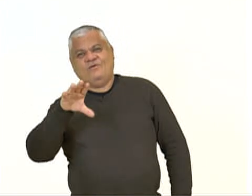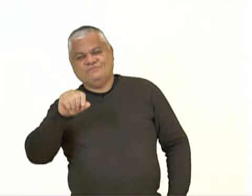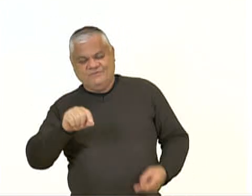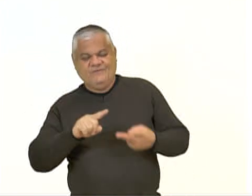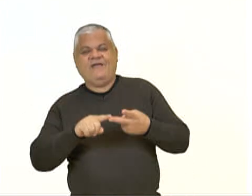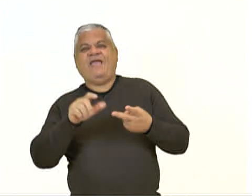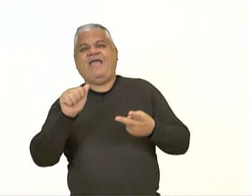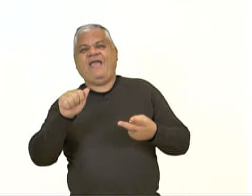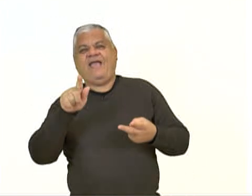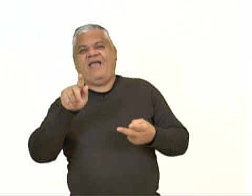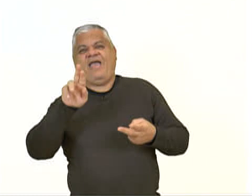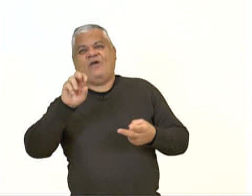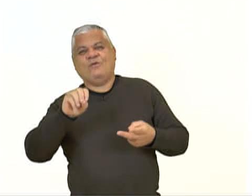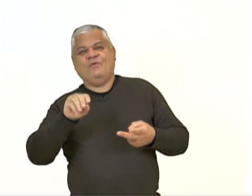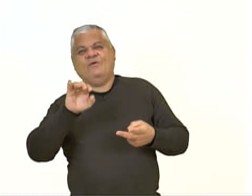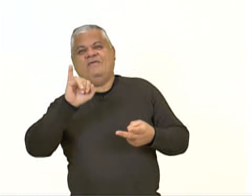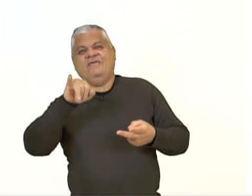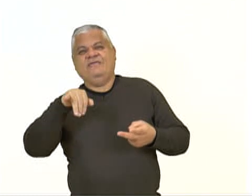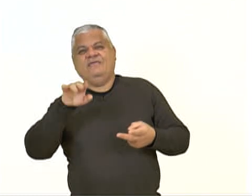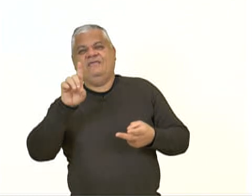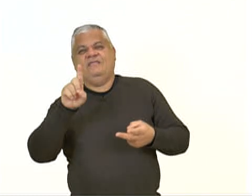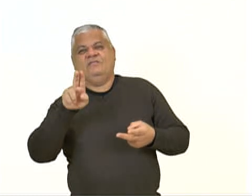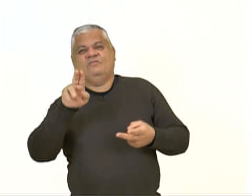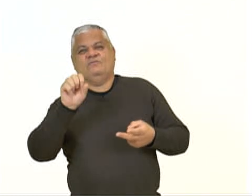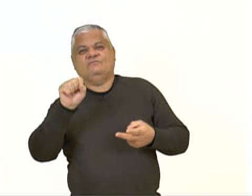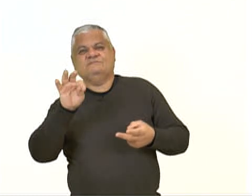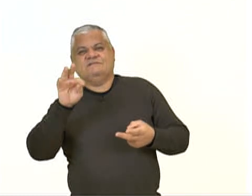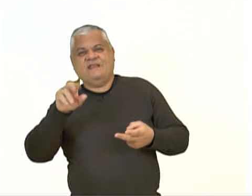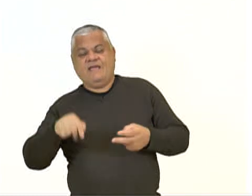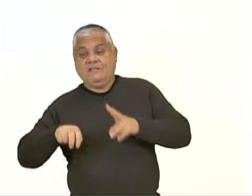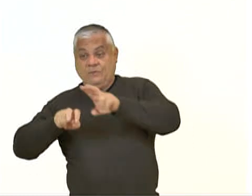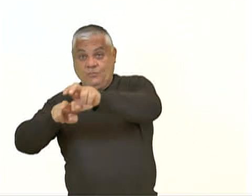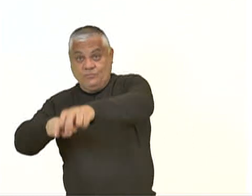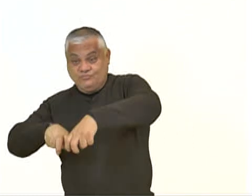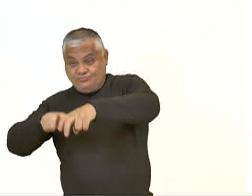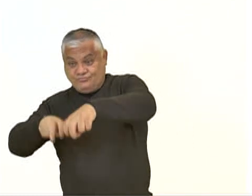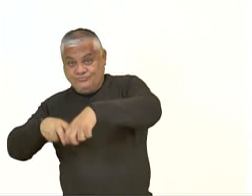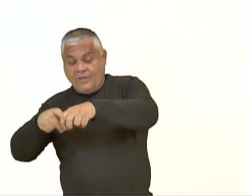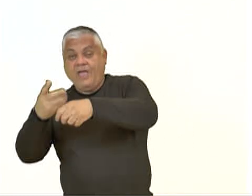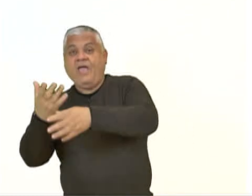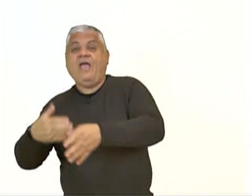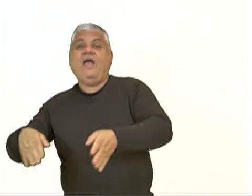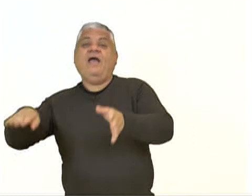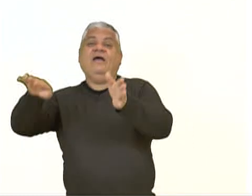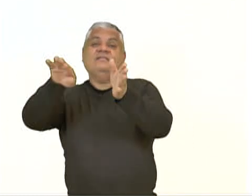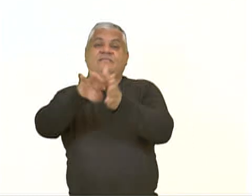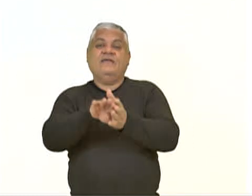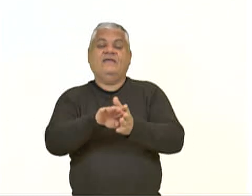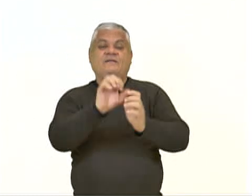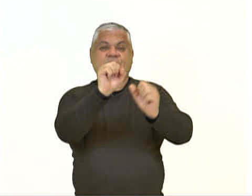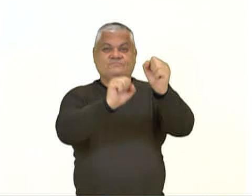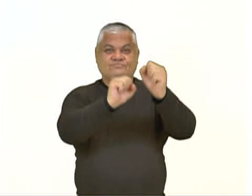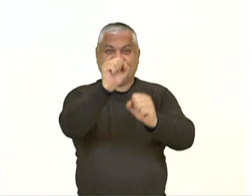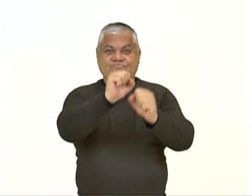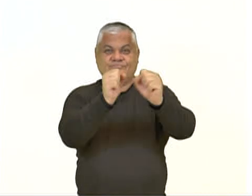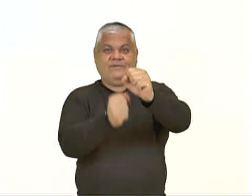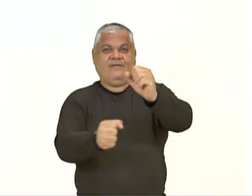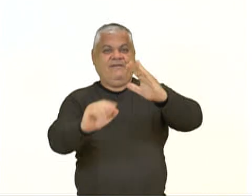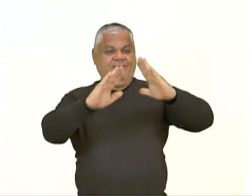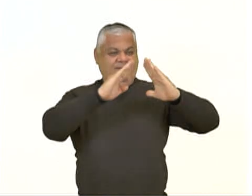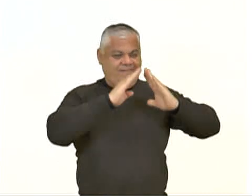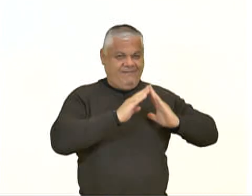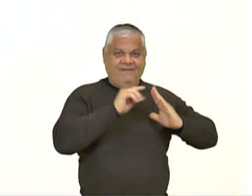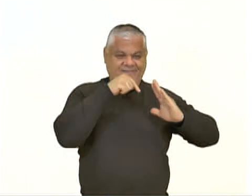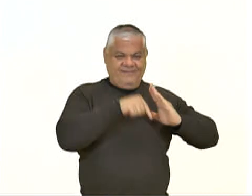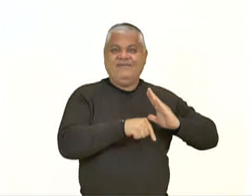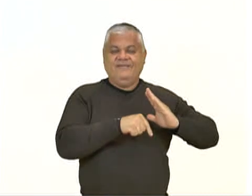envolve? Desde o cultivo lá no meio rural até a chegada do produto na nossa mesa. E o que nós vamos